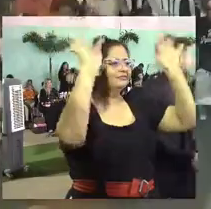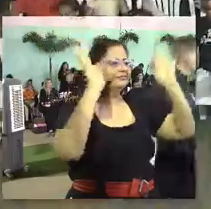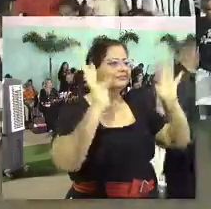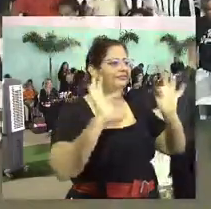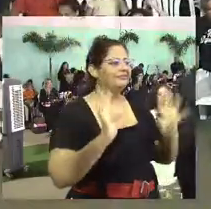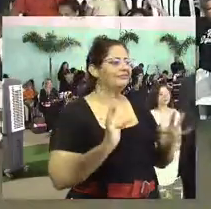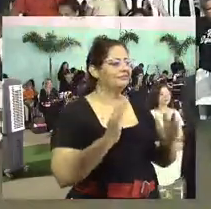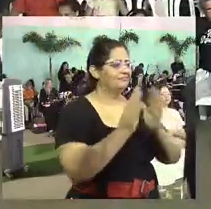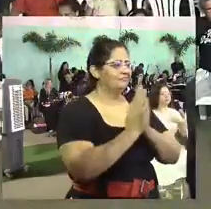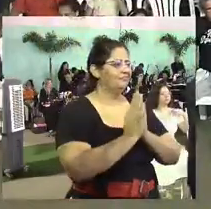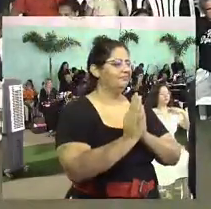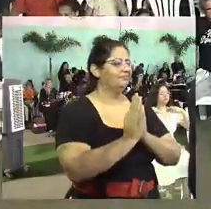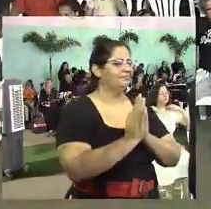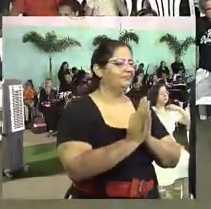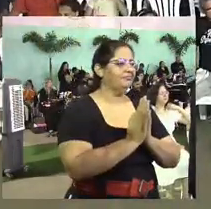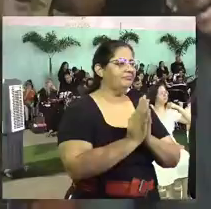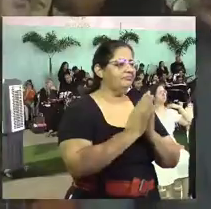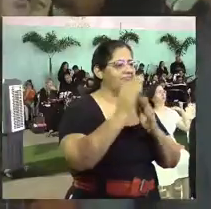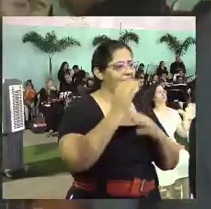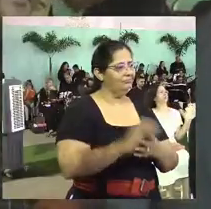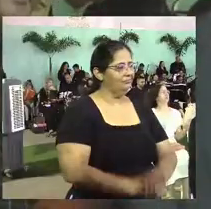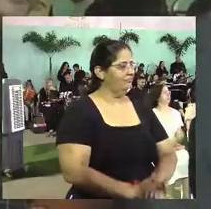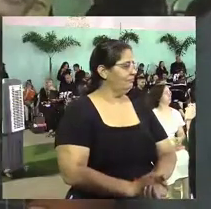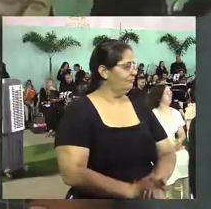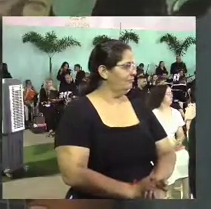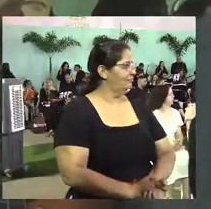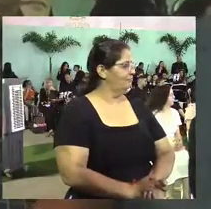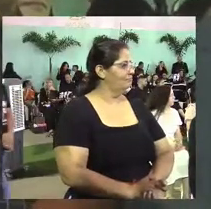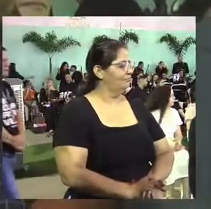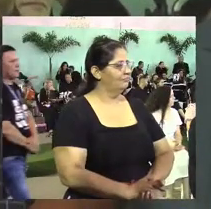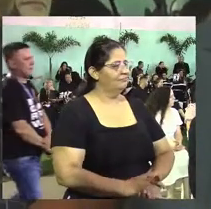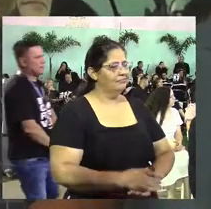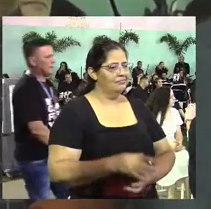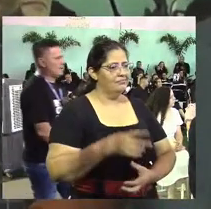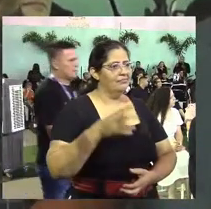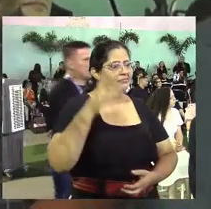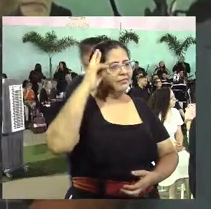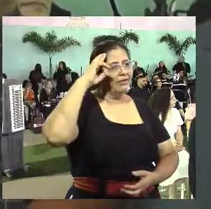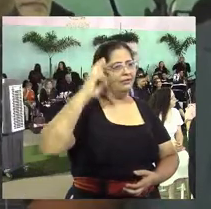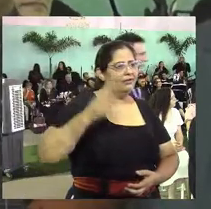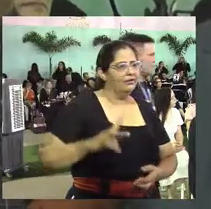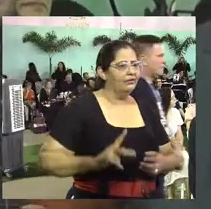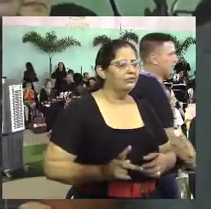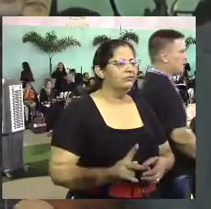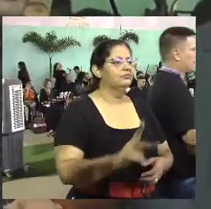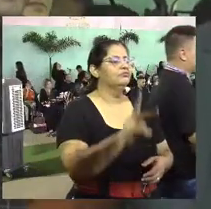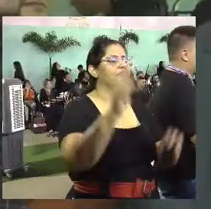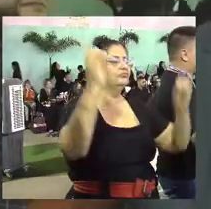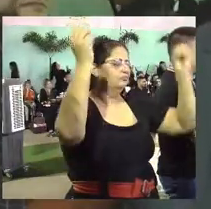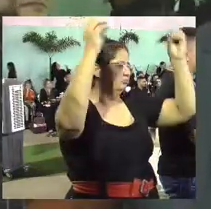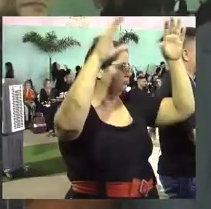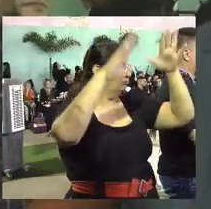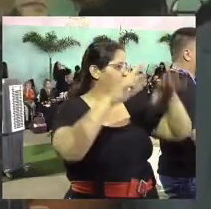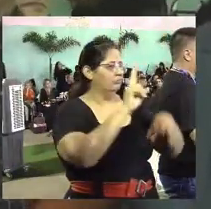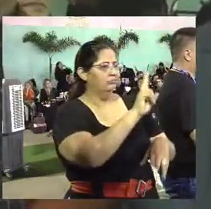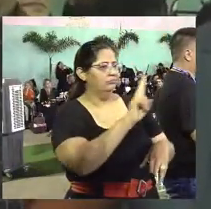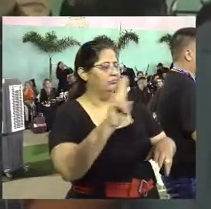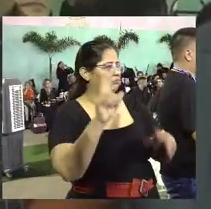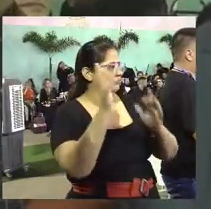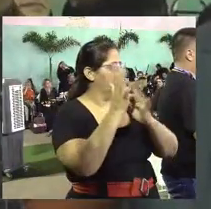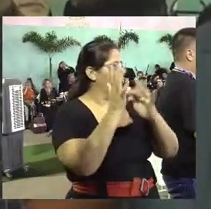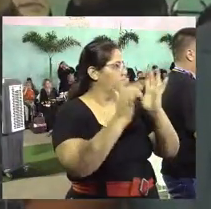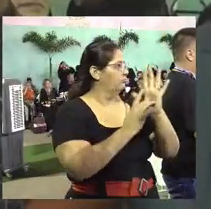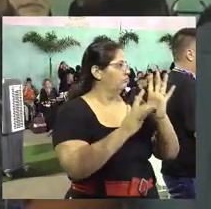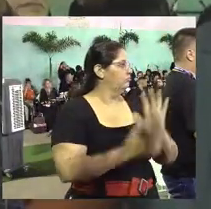Amém Graças a Deus que o Senhor continue abençoando em nome de Jesus amanhã à noite